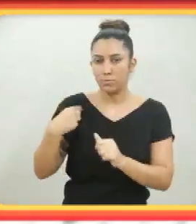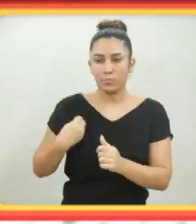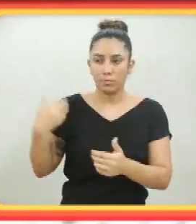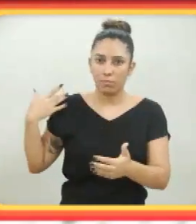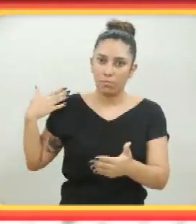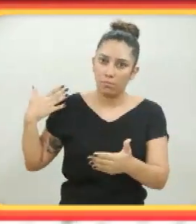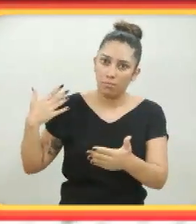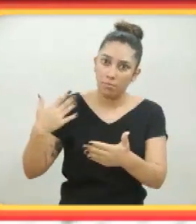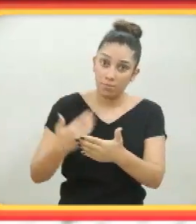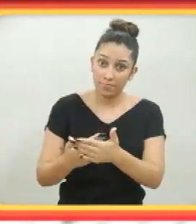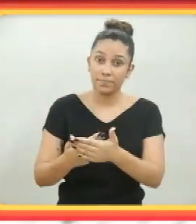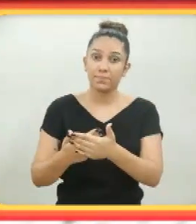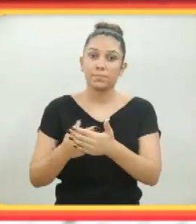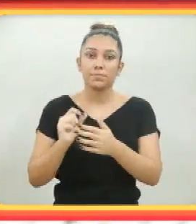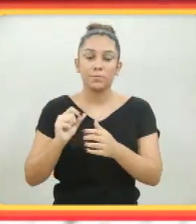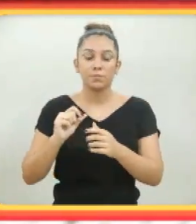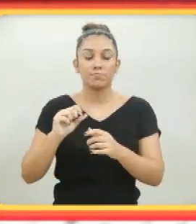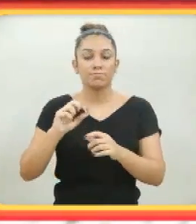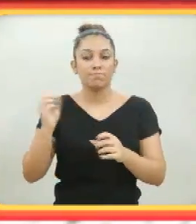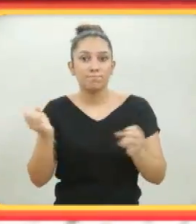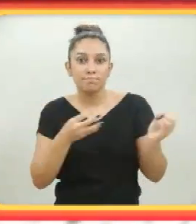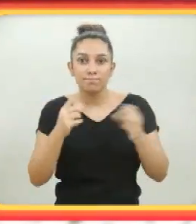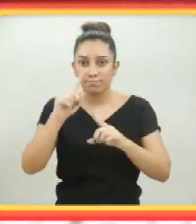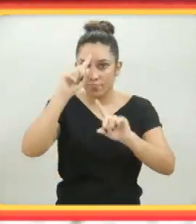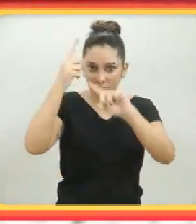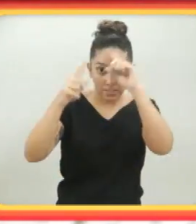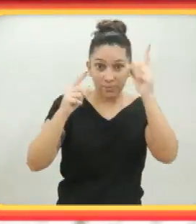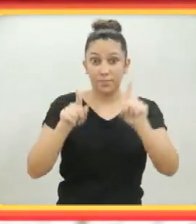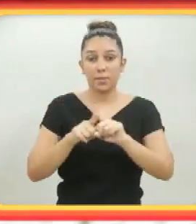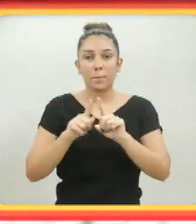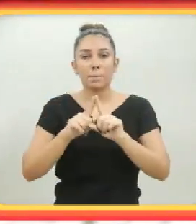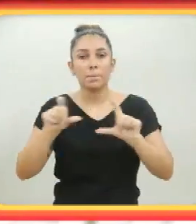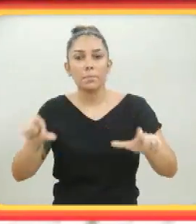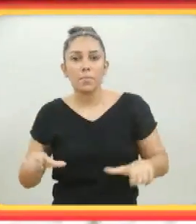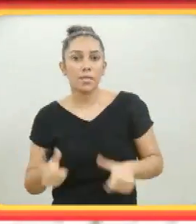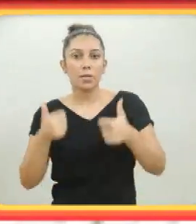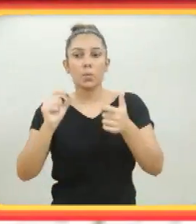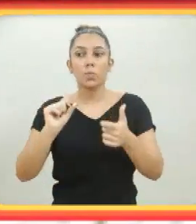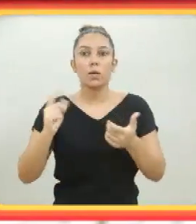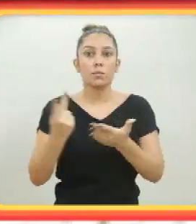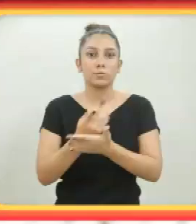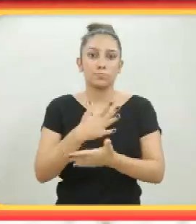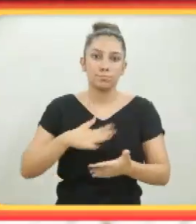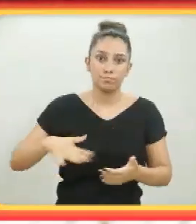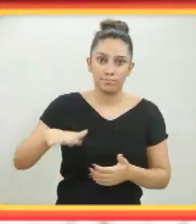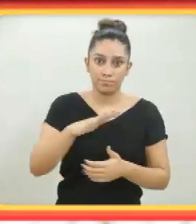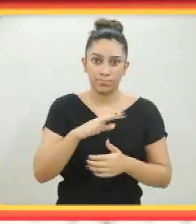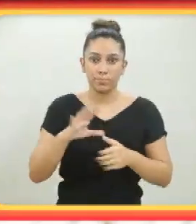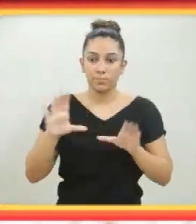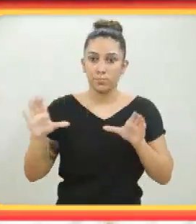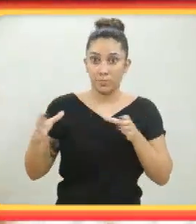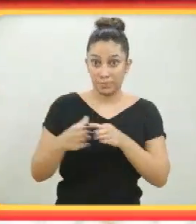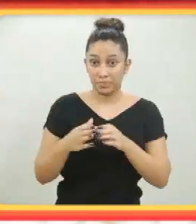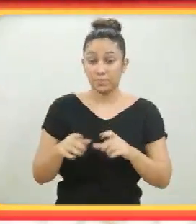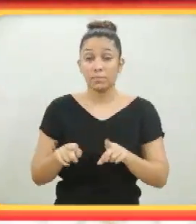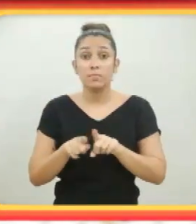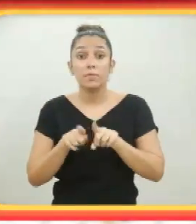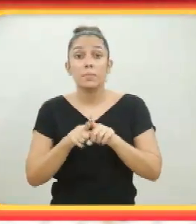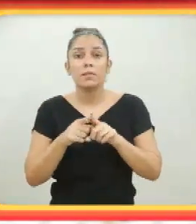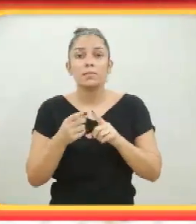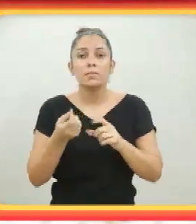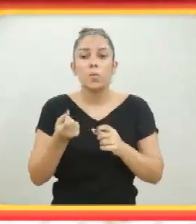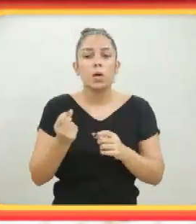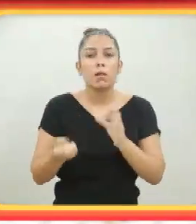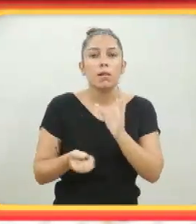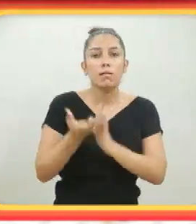visão melhor sobre o outro, sobre as limitações que às vezes nós colocamos em cima do outro,